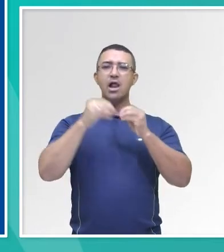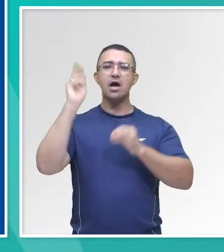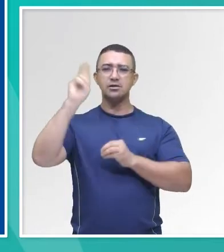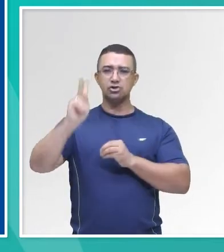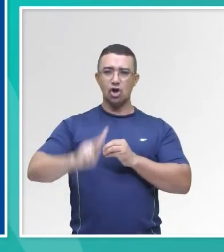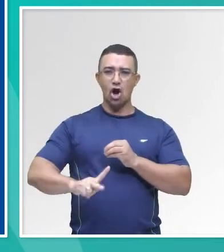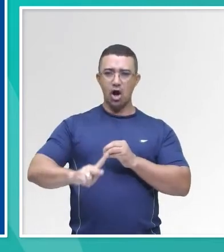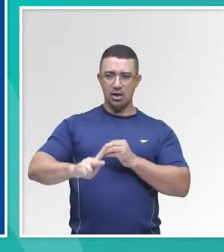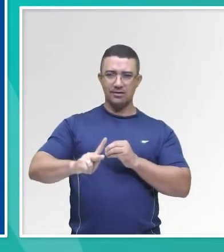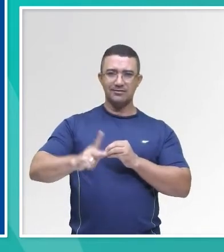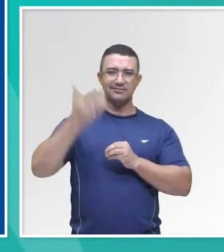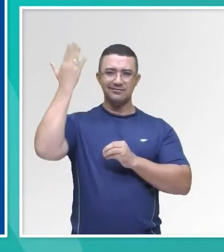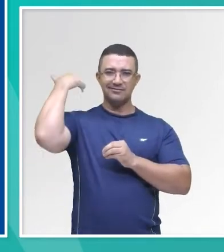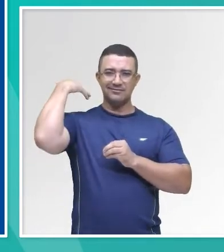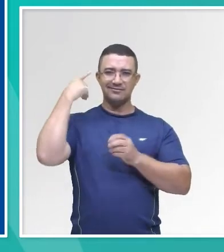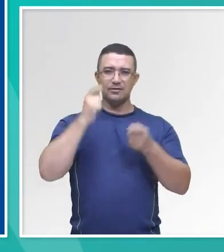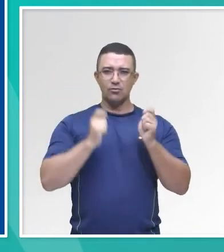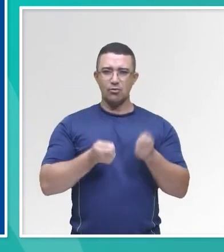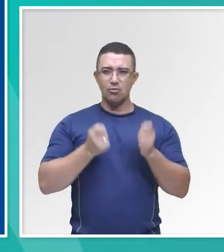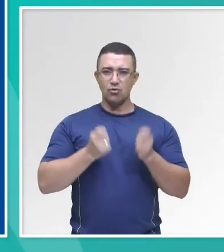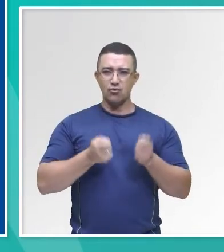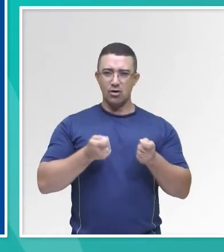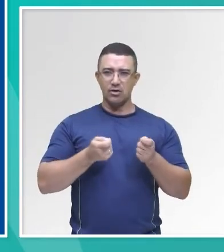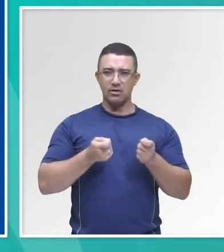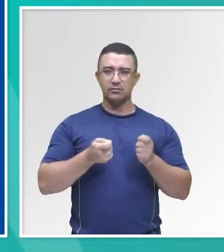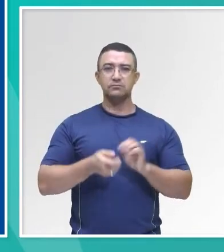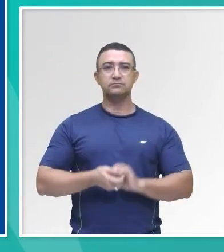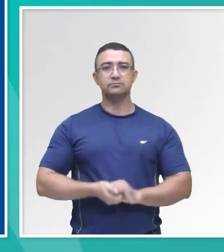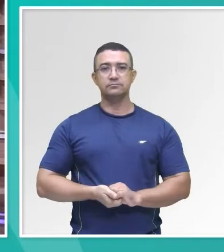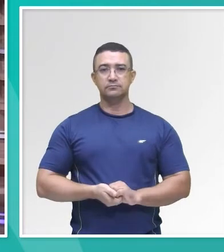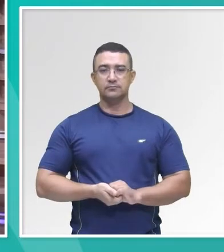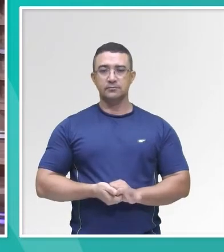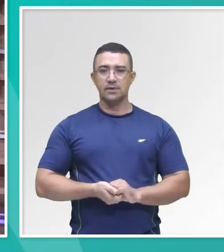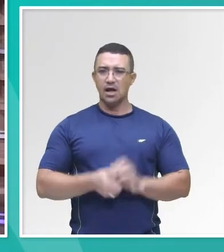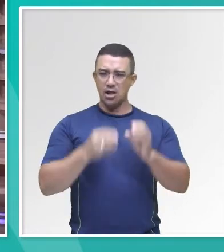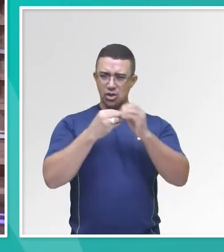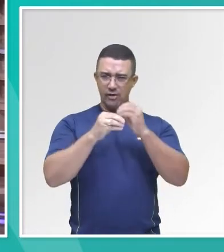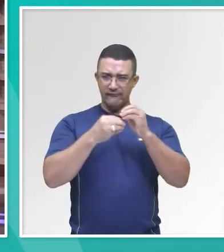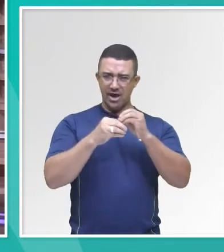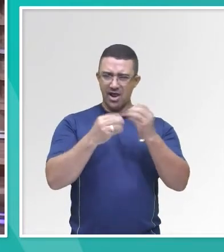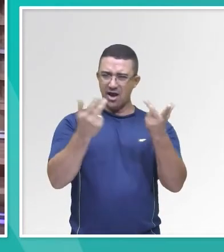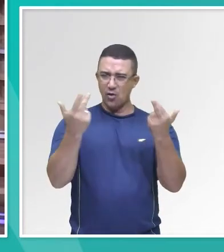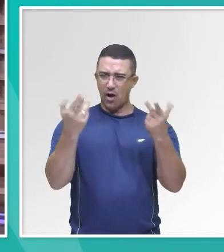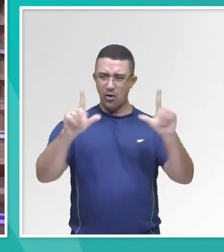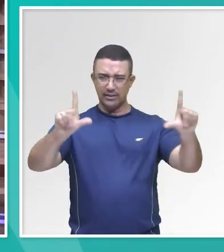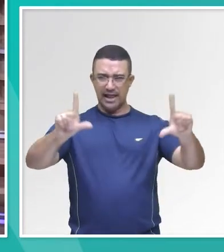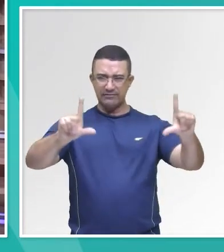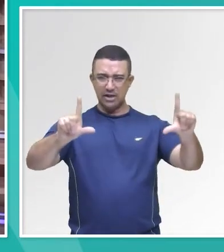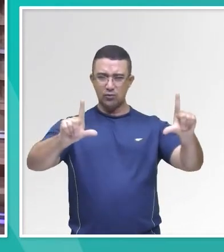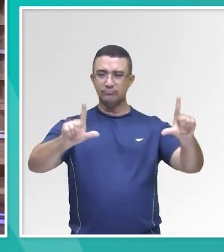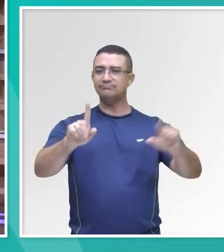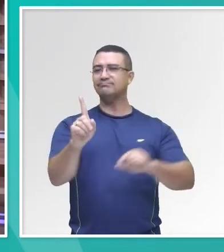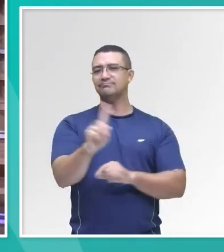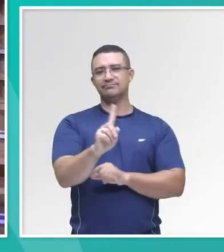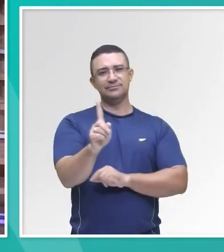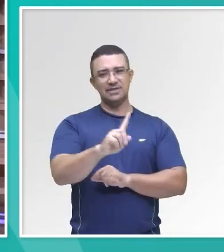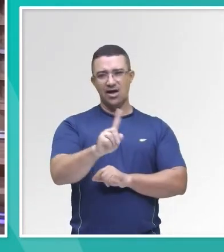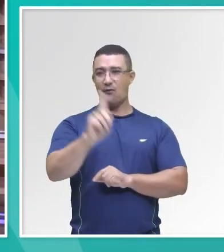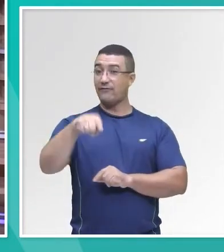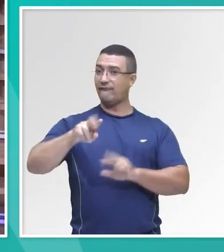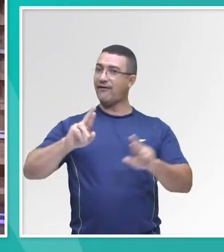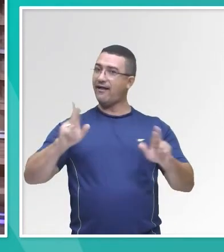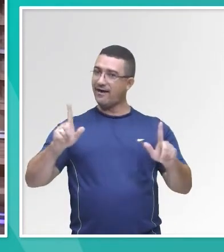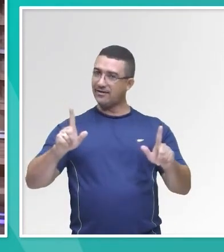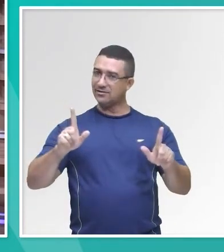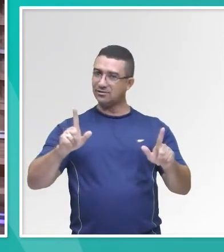exatamente. Aí você me pergunta, professor, novela é aquela que passa na televisão? Na televisão? Não, não é. Aquela é uma